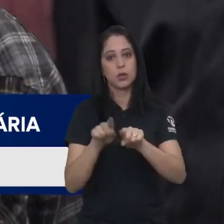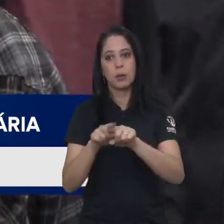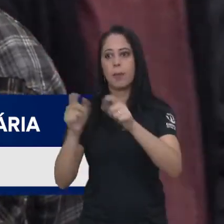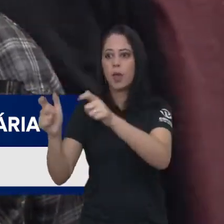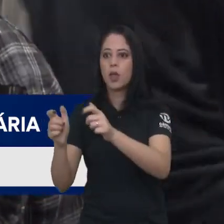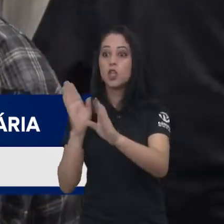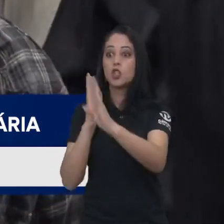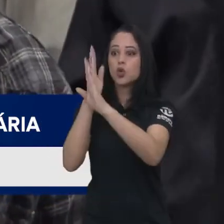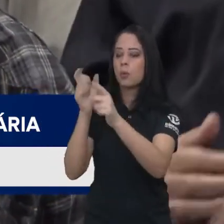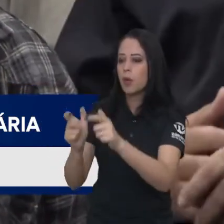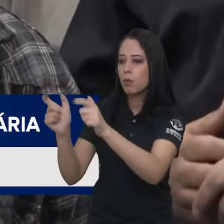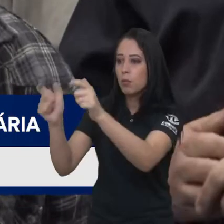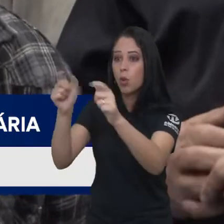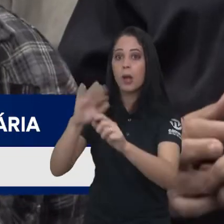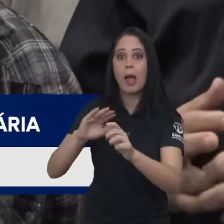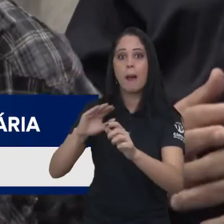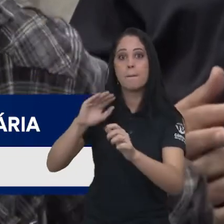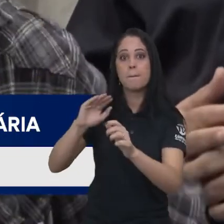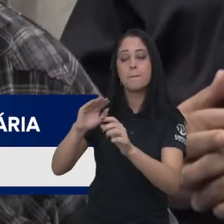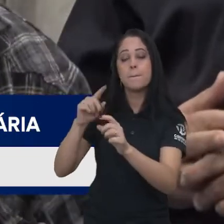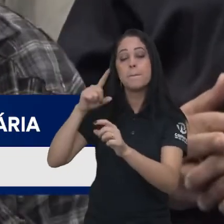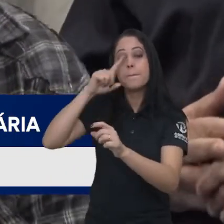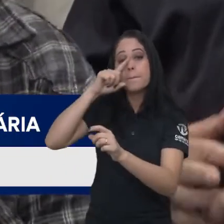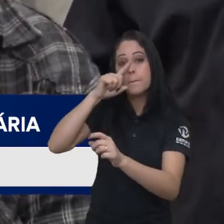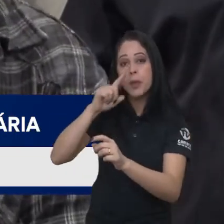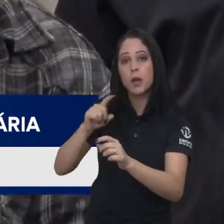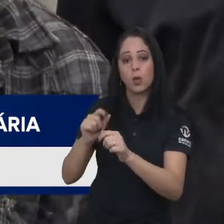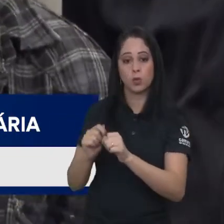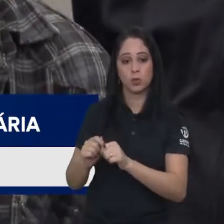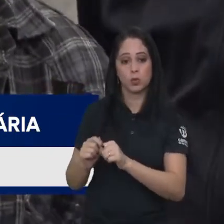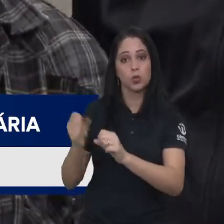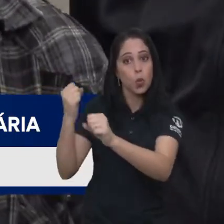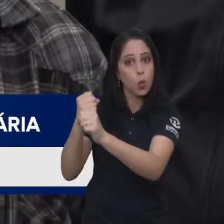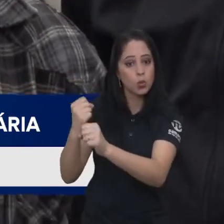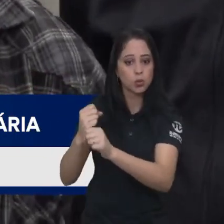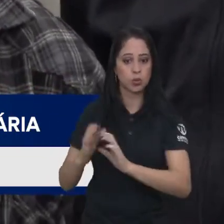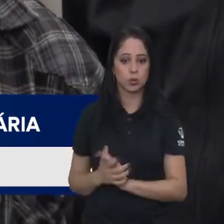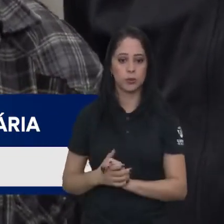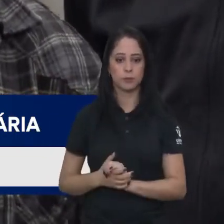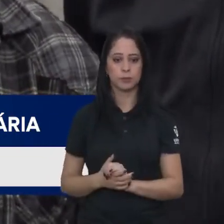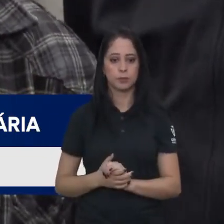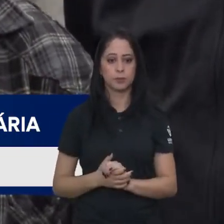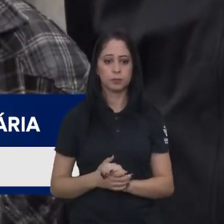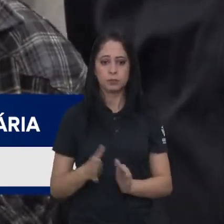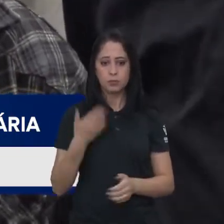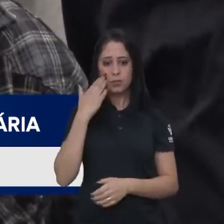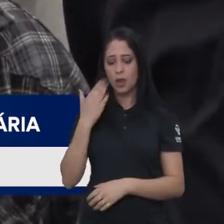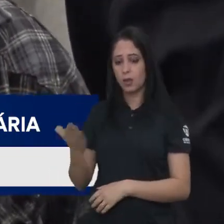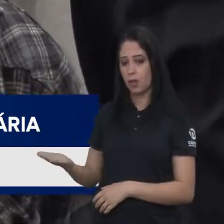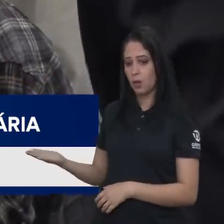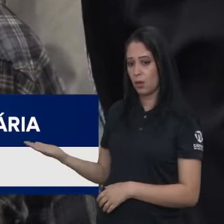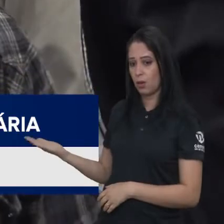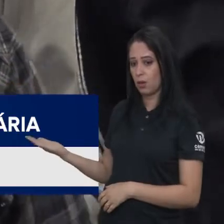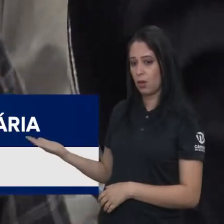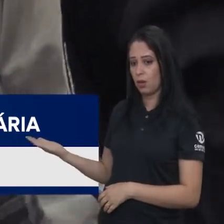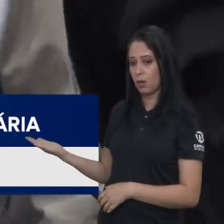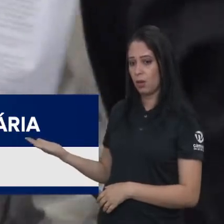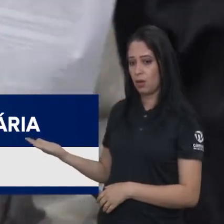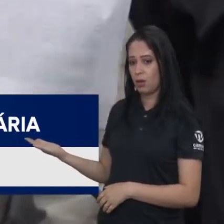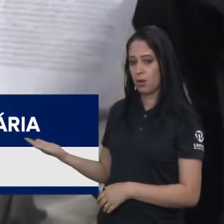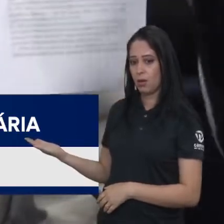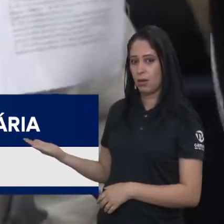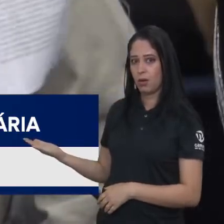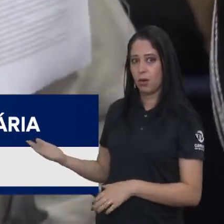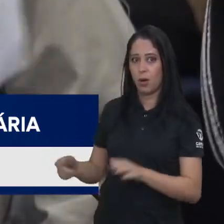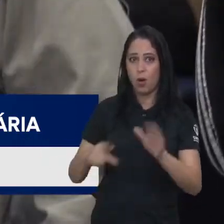retiradas. E tem que ter um plano municipal, como o companheiro falou, e aqui está o plano. Nós fizemos um encontro aqui com 500, inclusive,